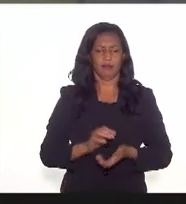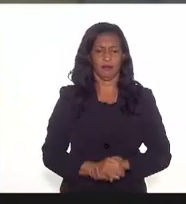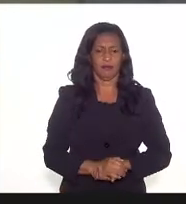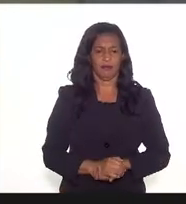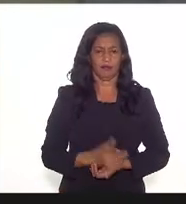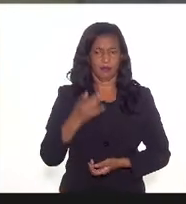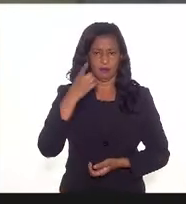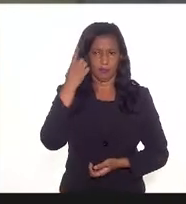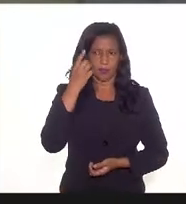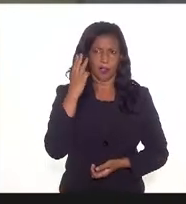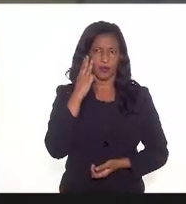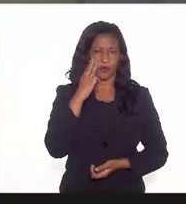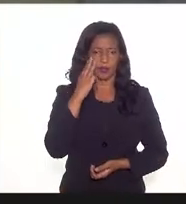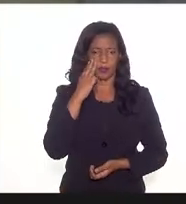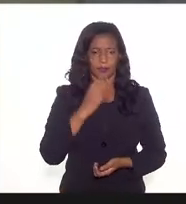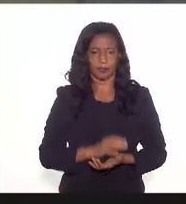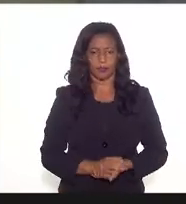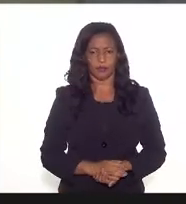Valdeir Carneiro, por favor.